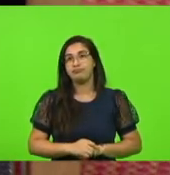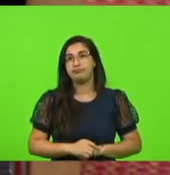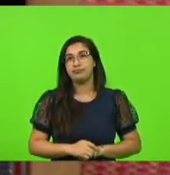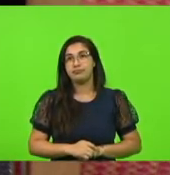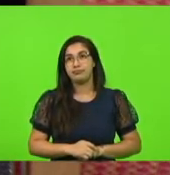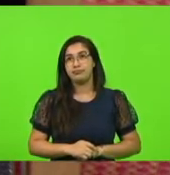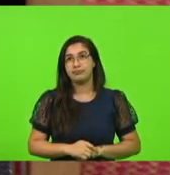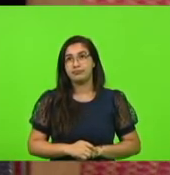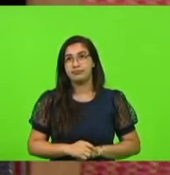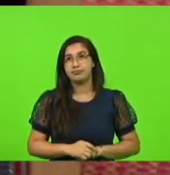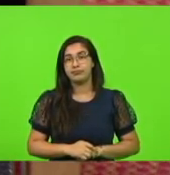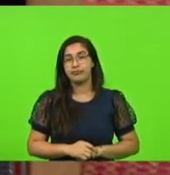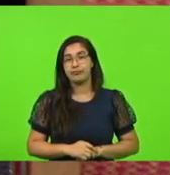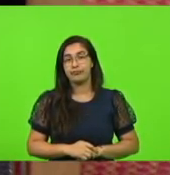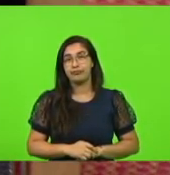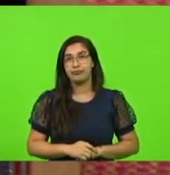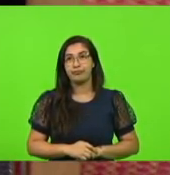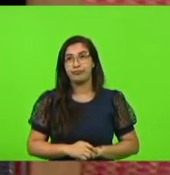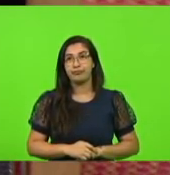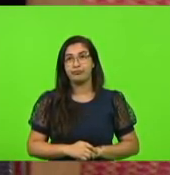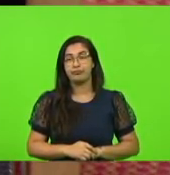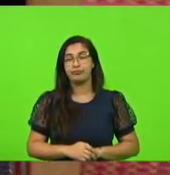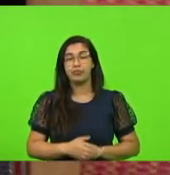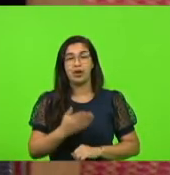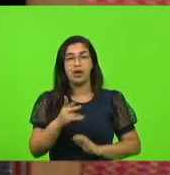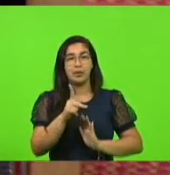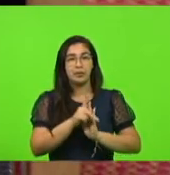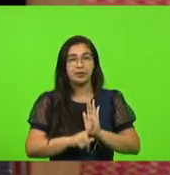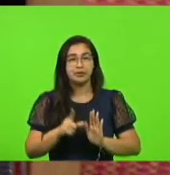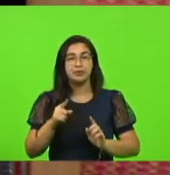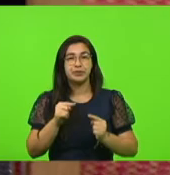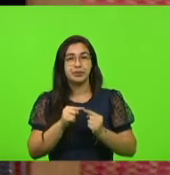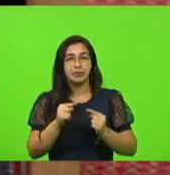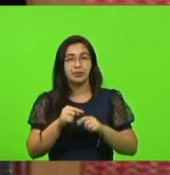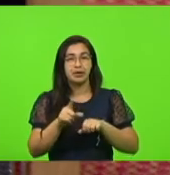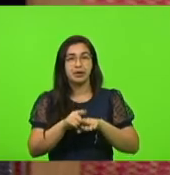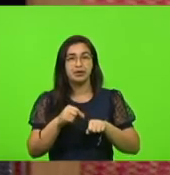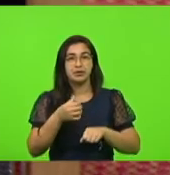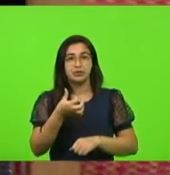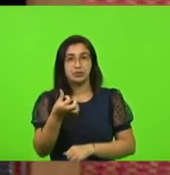Pelo projeto, nós temos o artigo 6º do PL